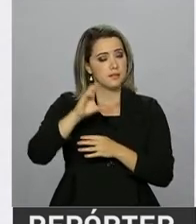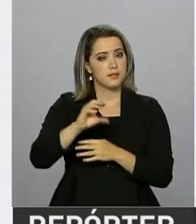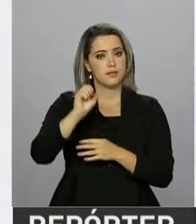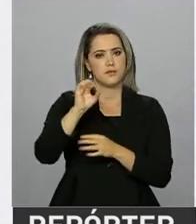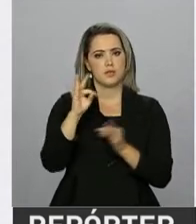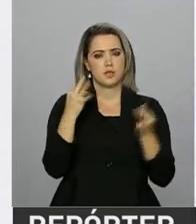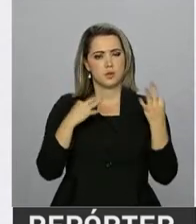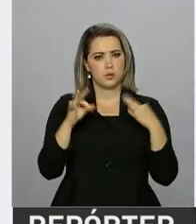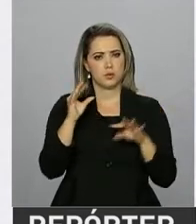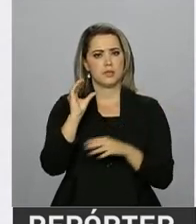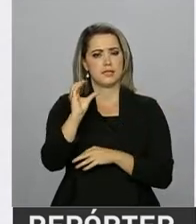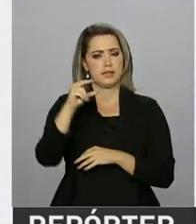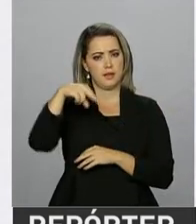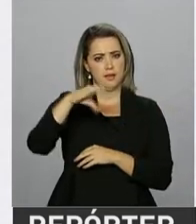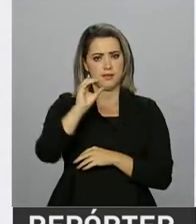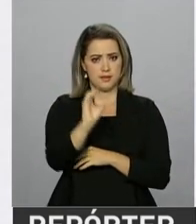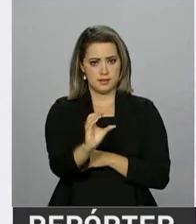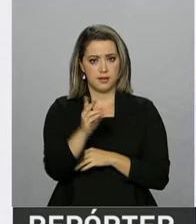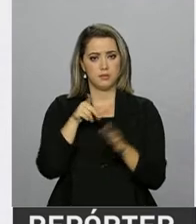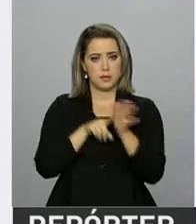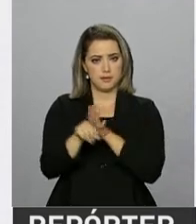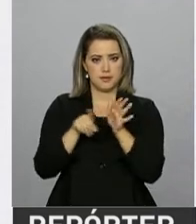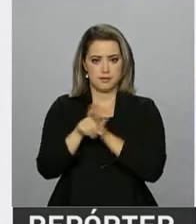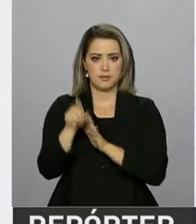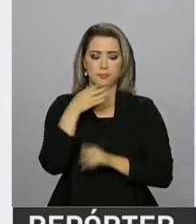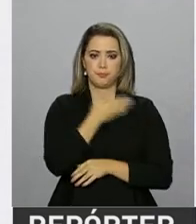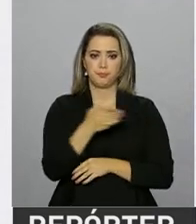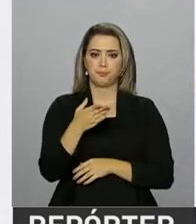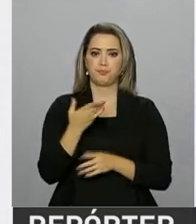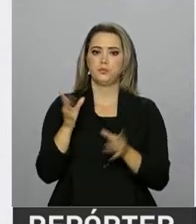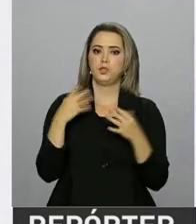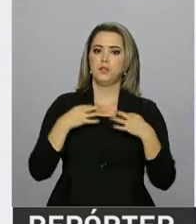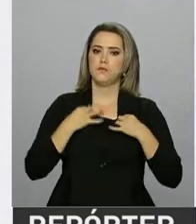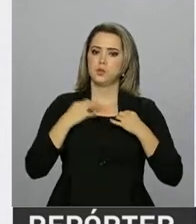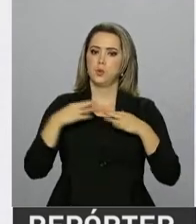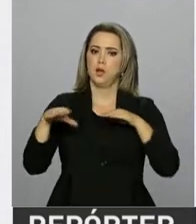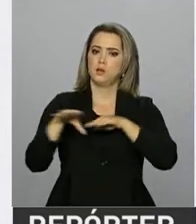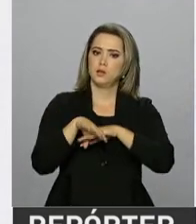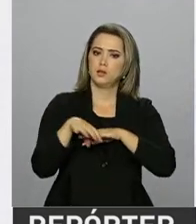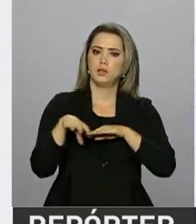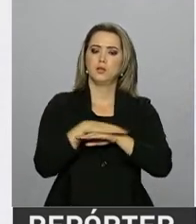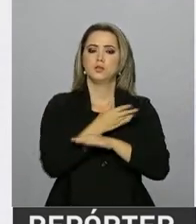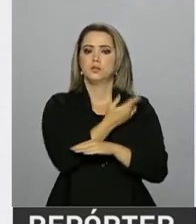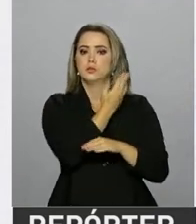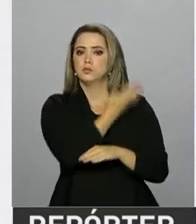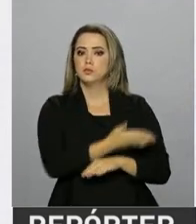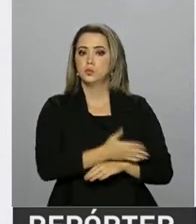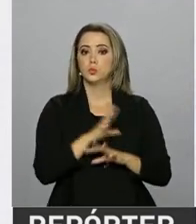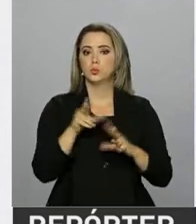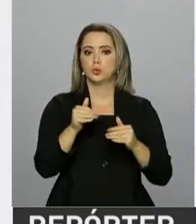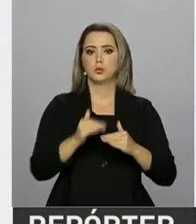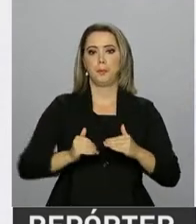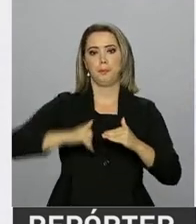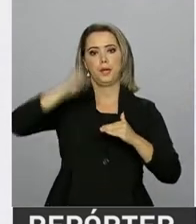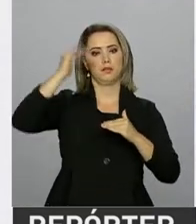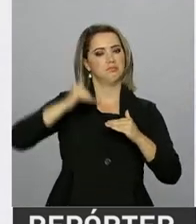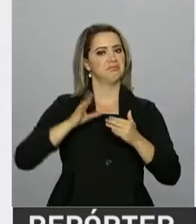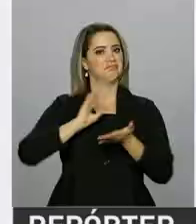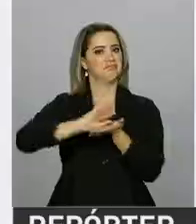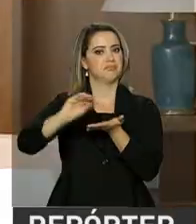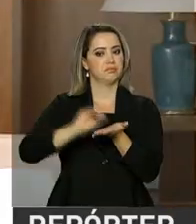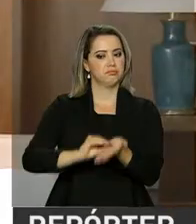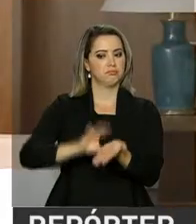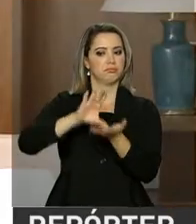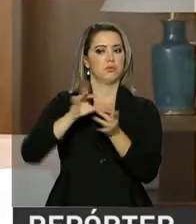a cnc vestuário calçados materiais de construção e móveis e eletrodomésticos tiveram os maiores incrementos